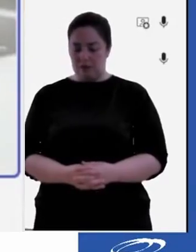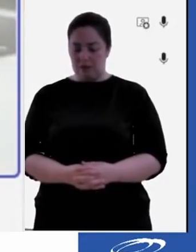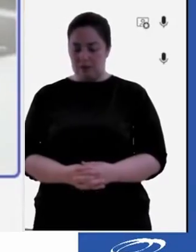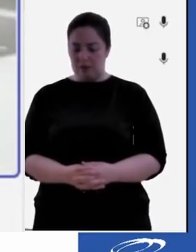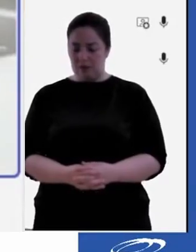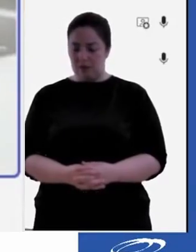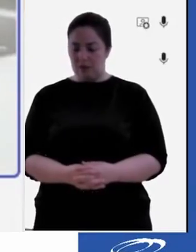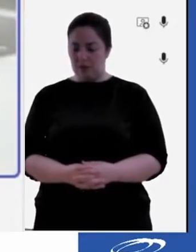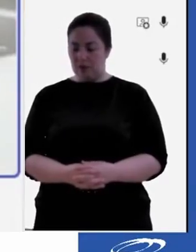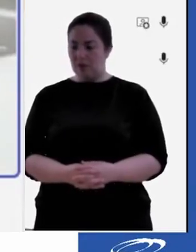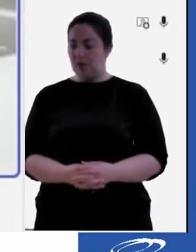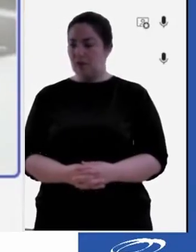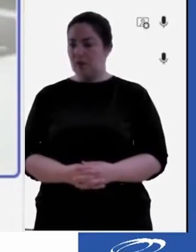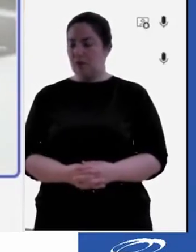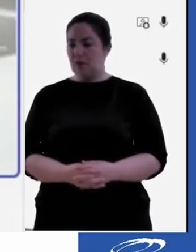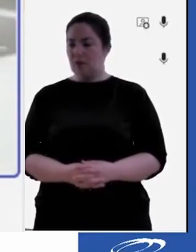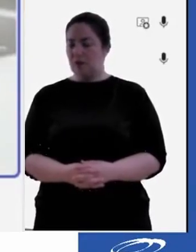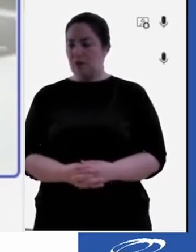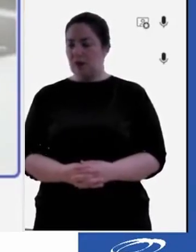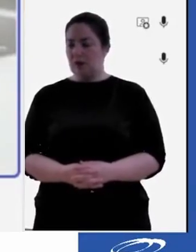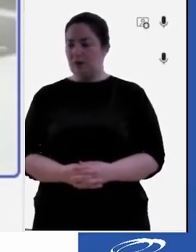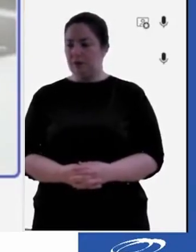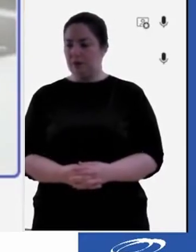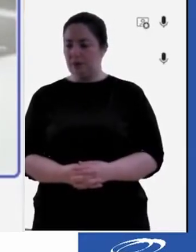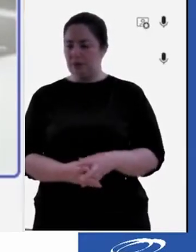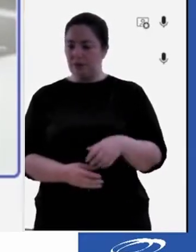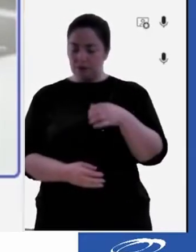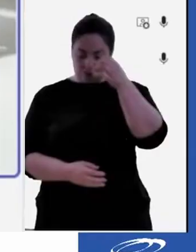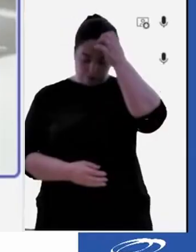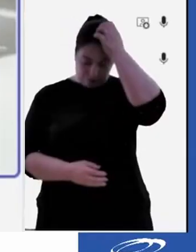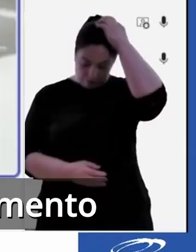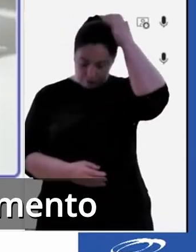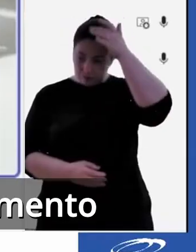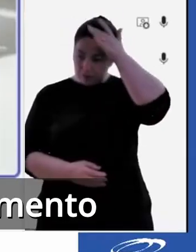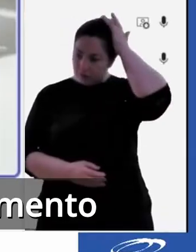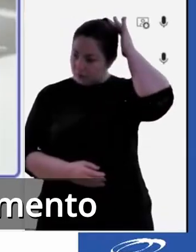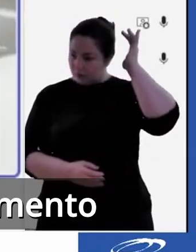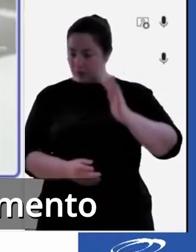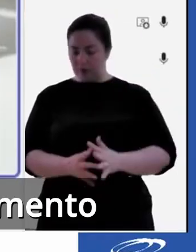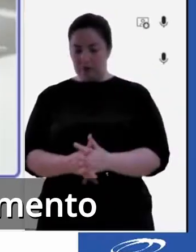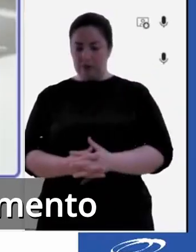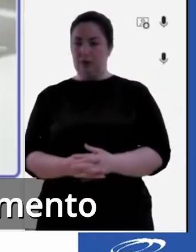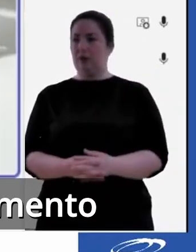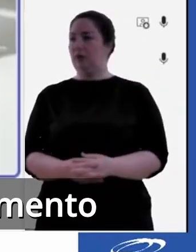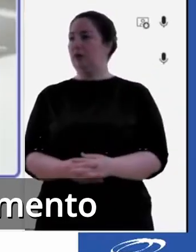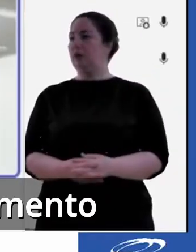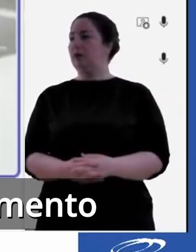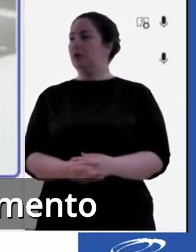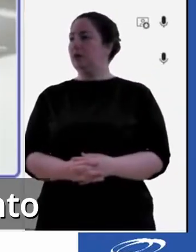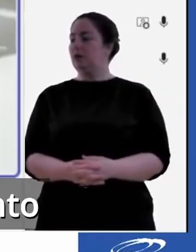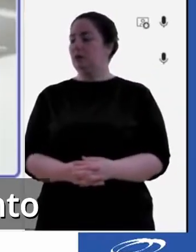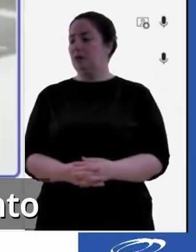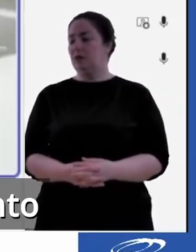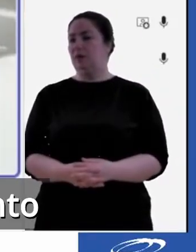there. So you're performing a surgery and you can collect not only tissues from surrounding the implant, but synovial fluid